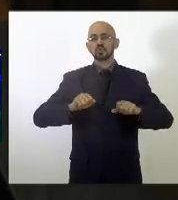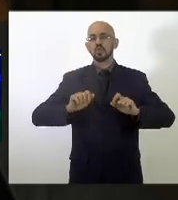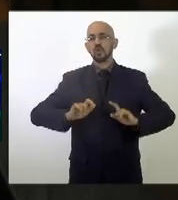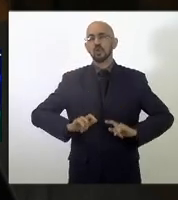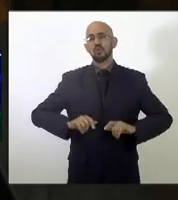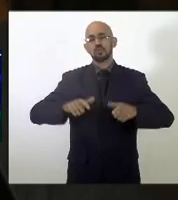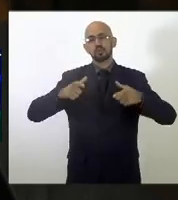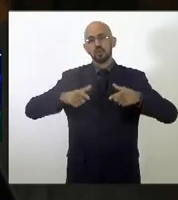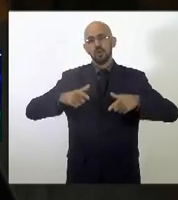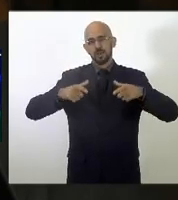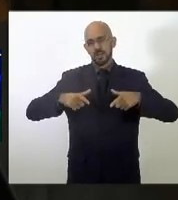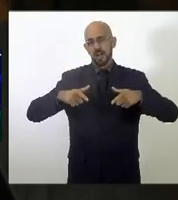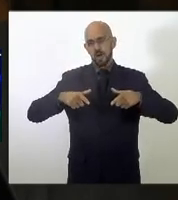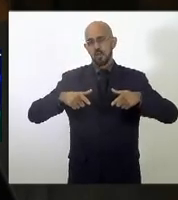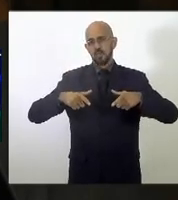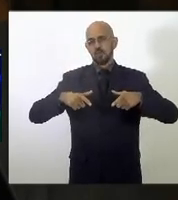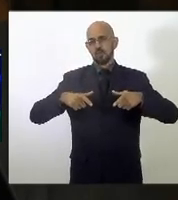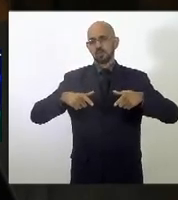esse novo espaço físico que